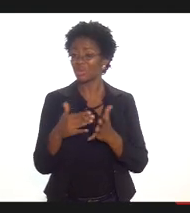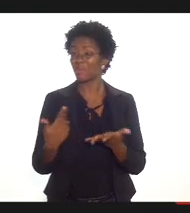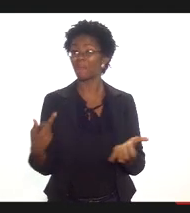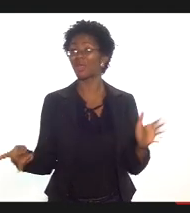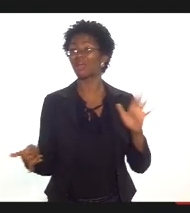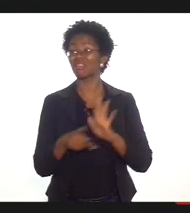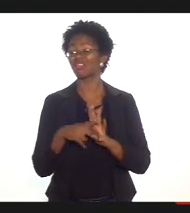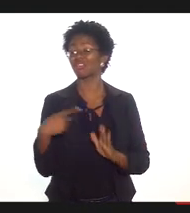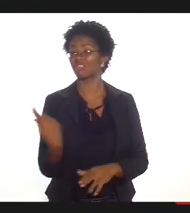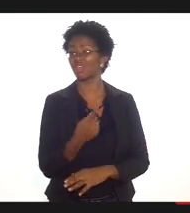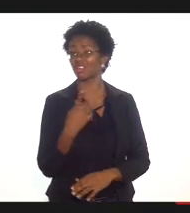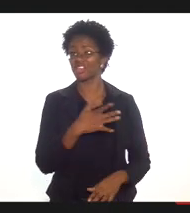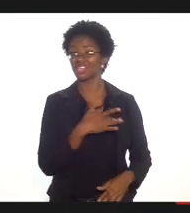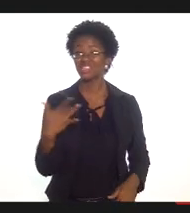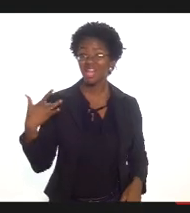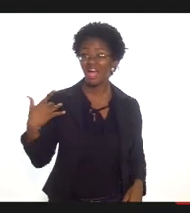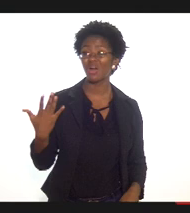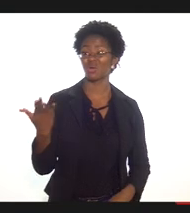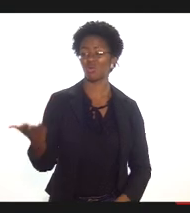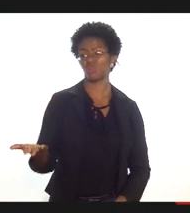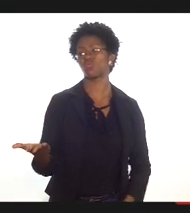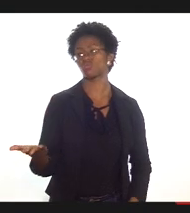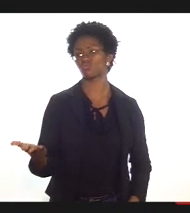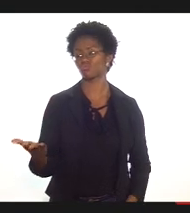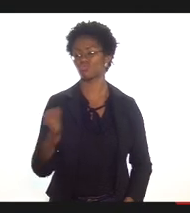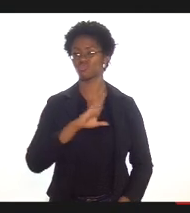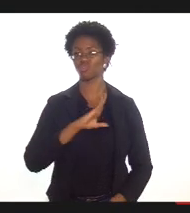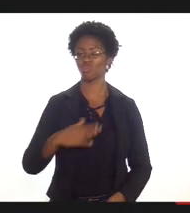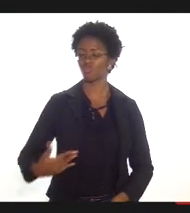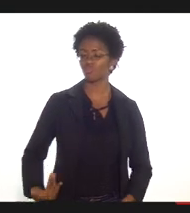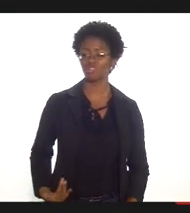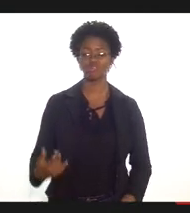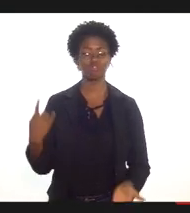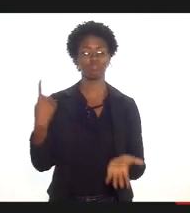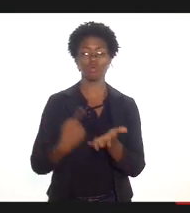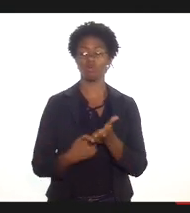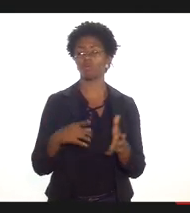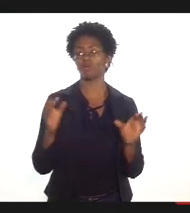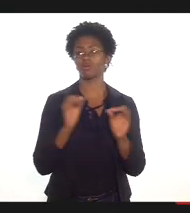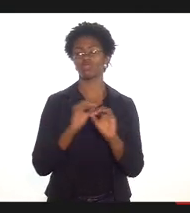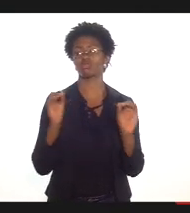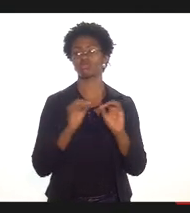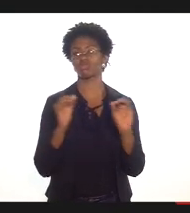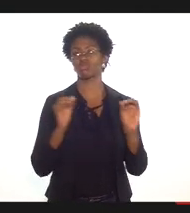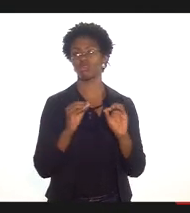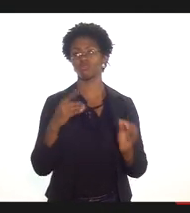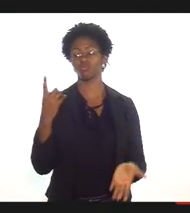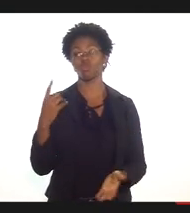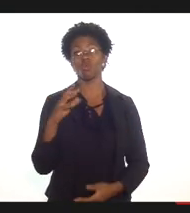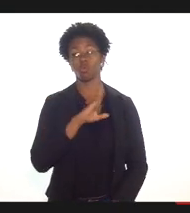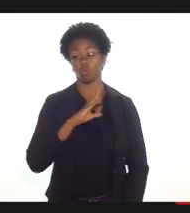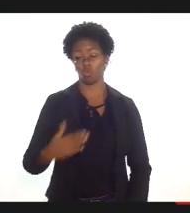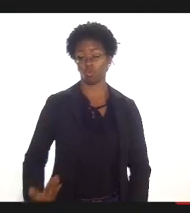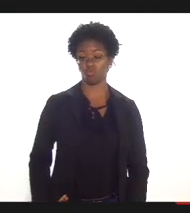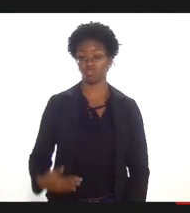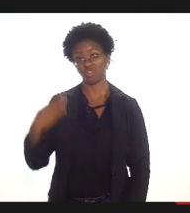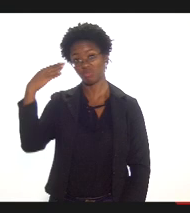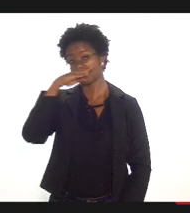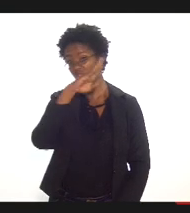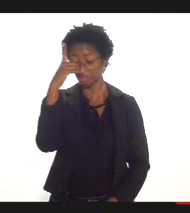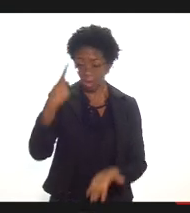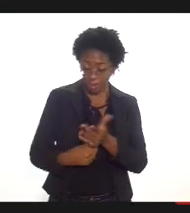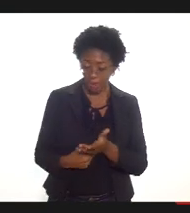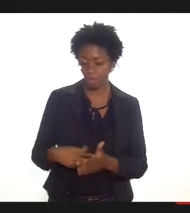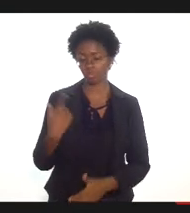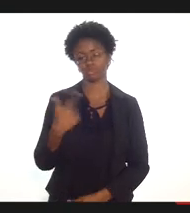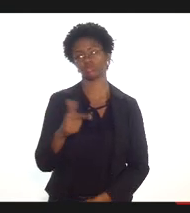saúde, né, pelo governo que não tem compromisso nenhum. O governo Bolsonaro tem compromisso nenhum